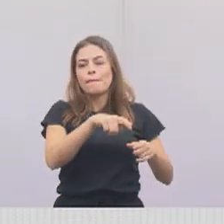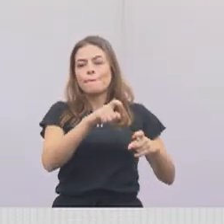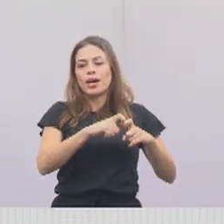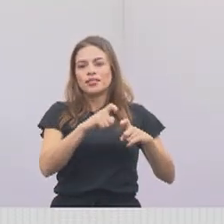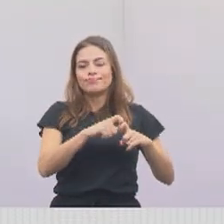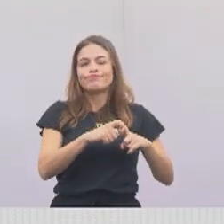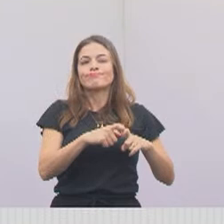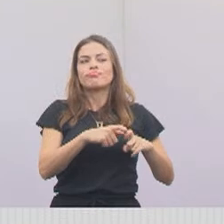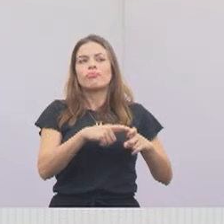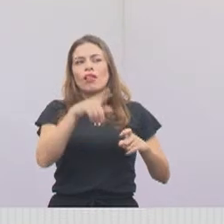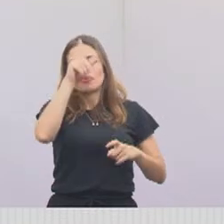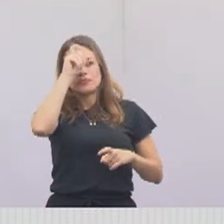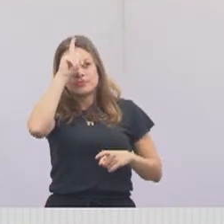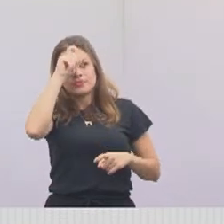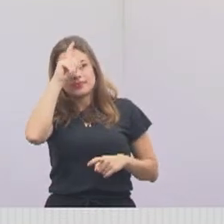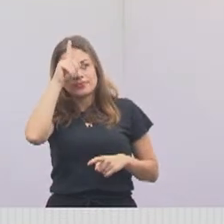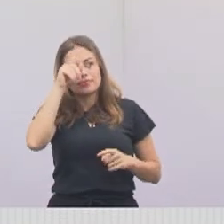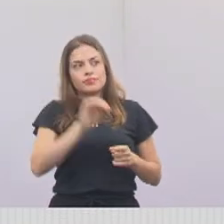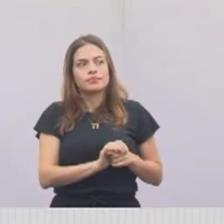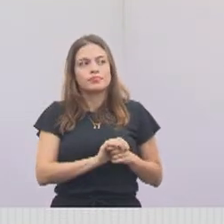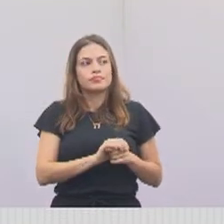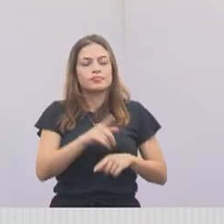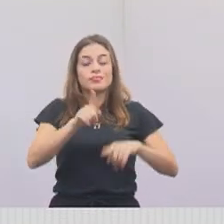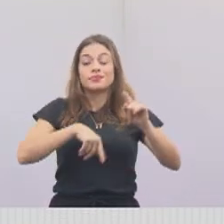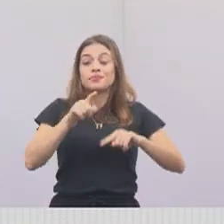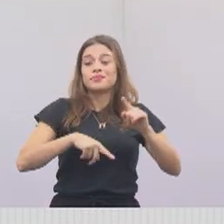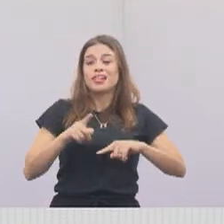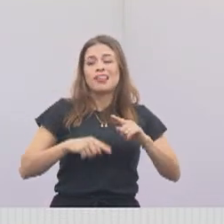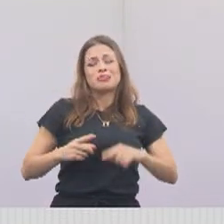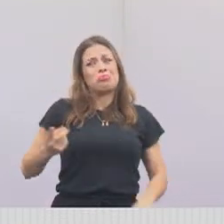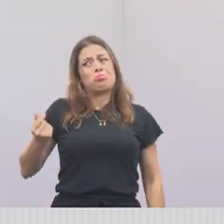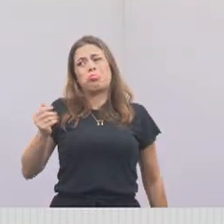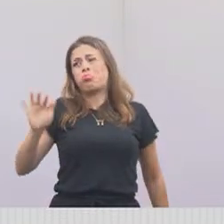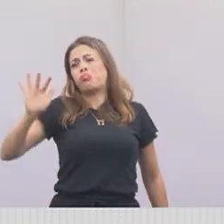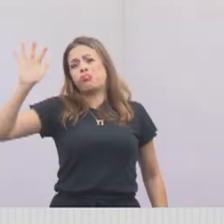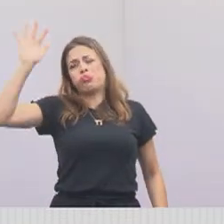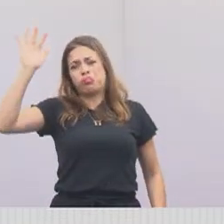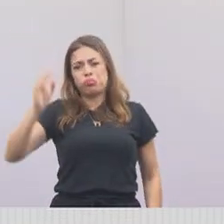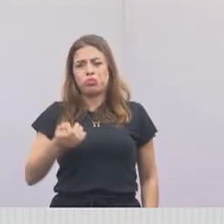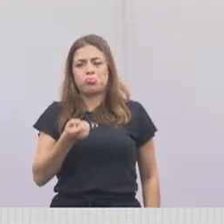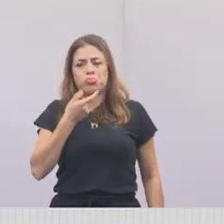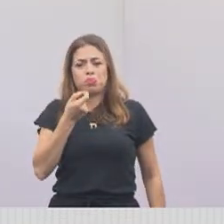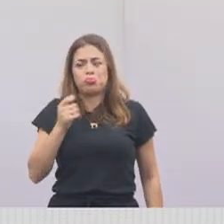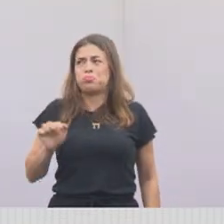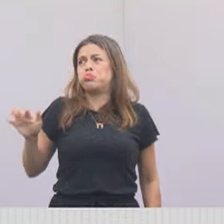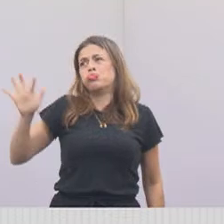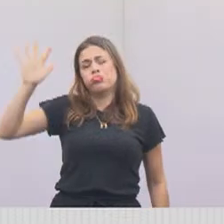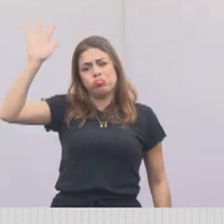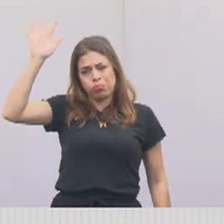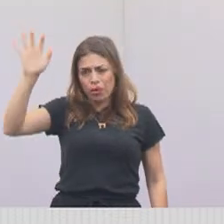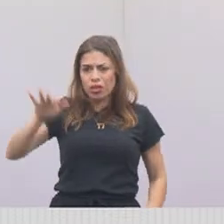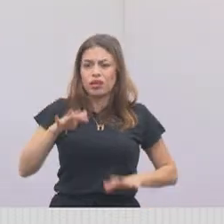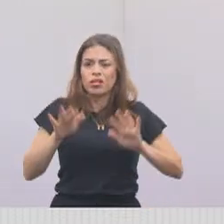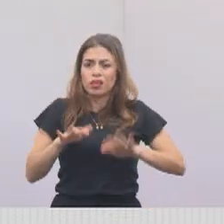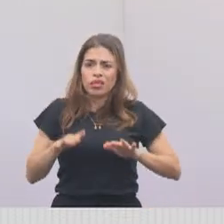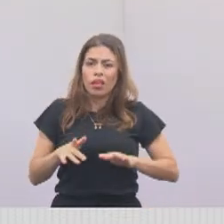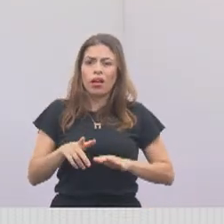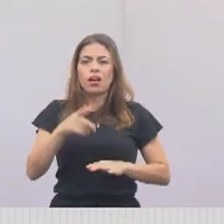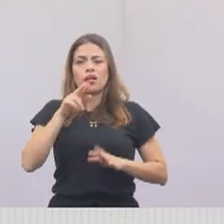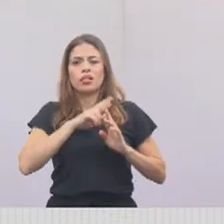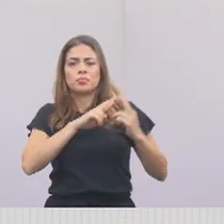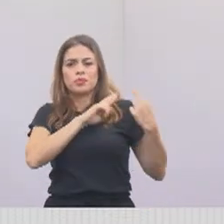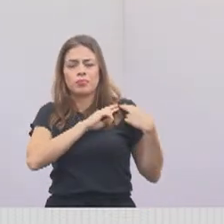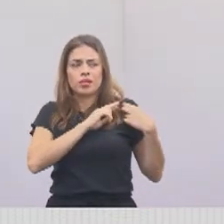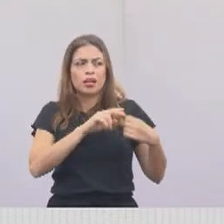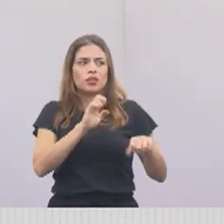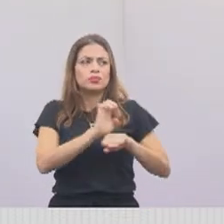equipamentos caríssimos, tem que comprar medicamentos caríssimos, que muitas vezes de alto custo, não é? Que muitas vezes a responsabilidade do Estado cai